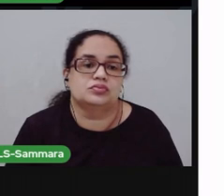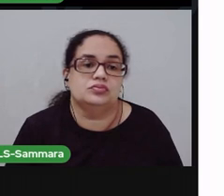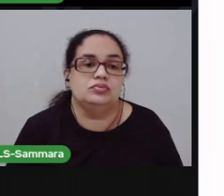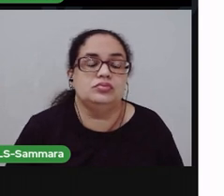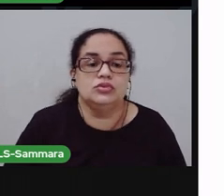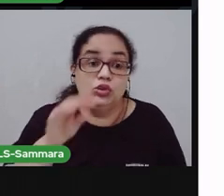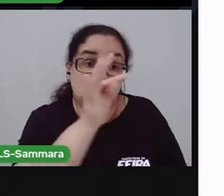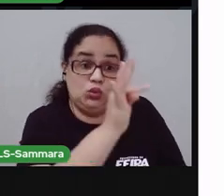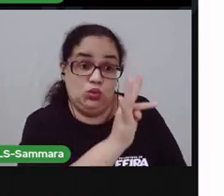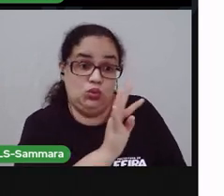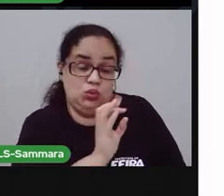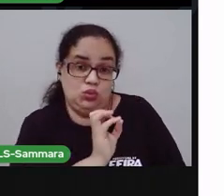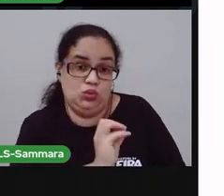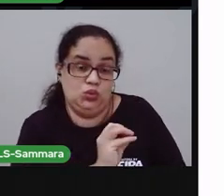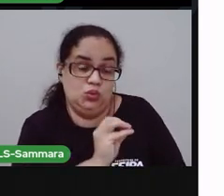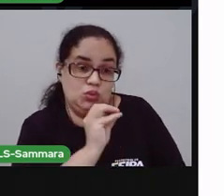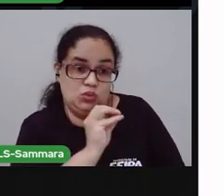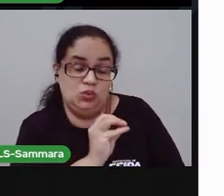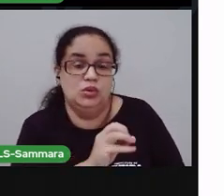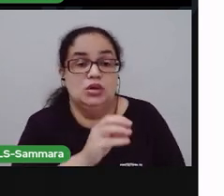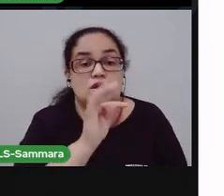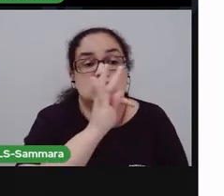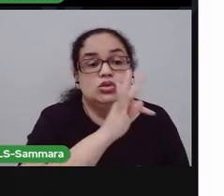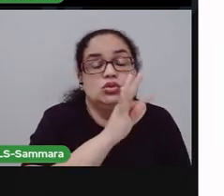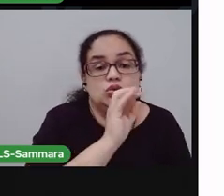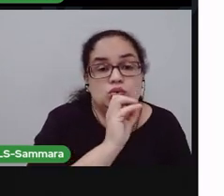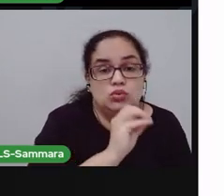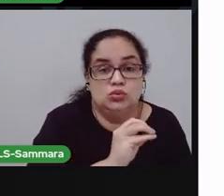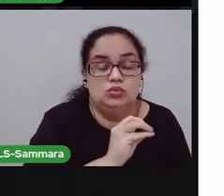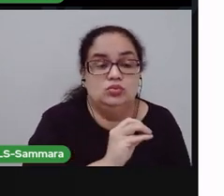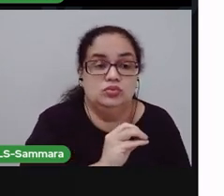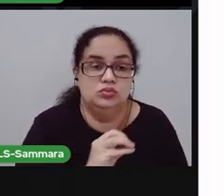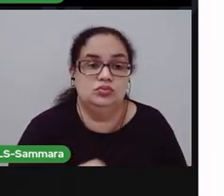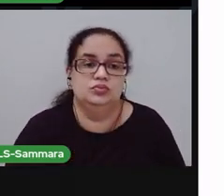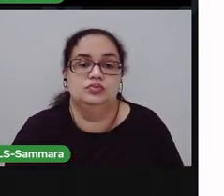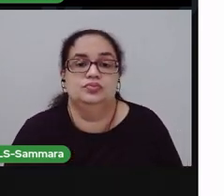Um to, com o, né? Jumento.